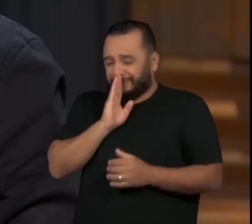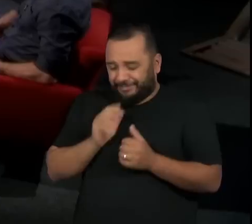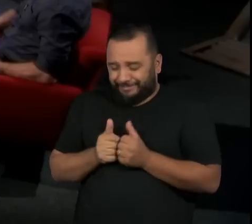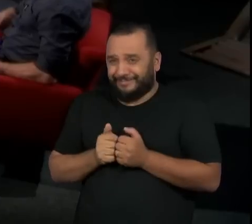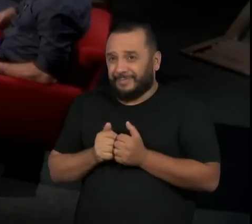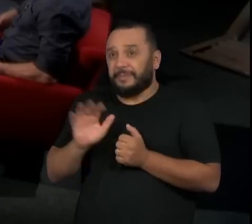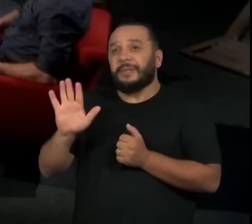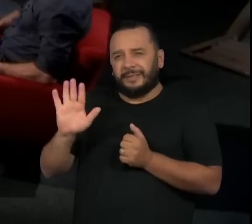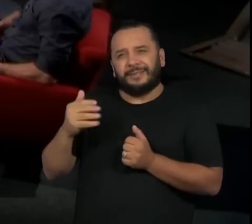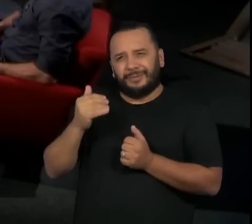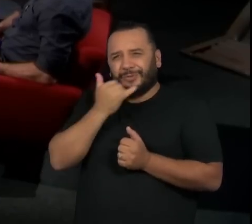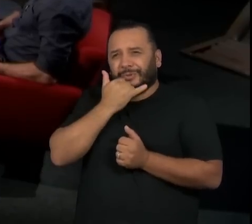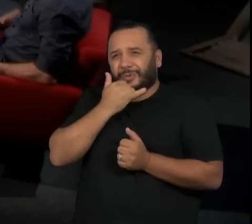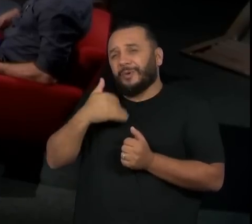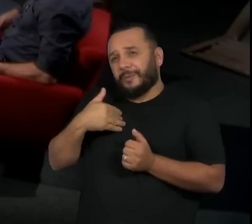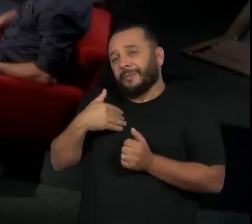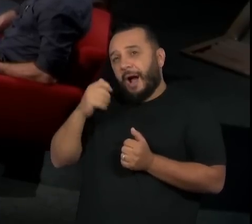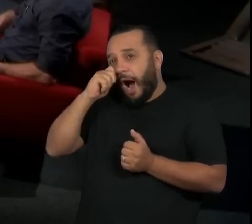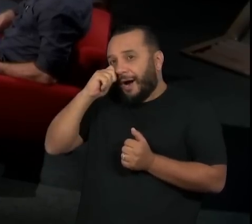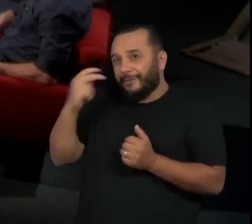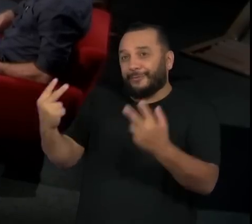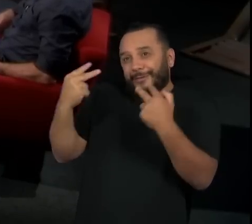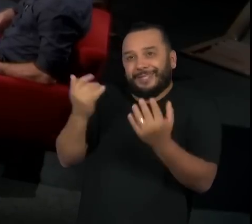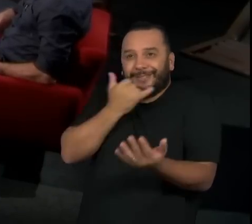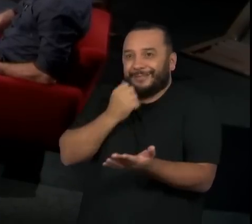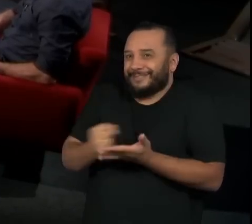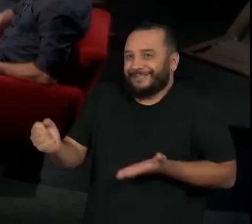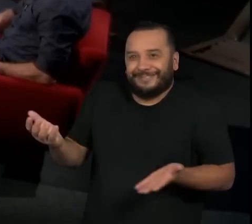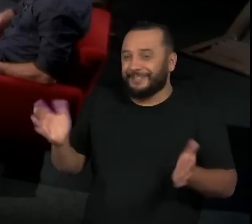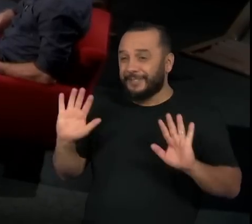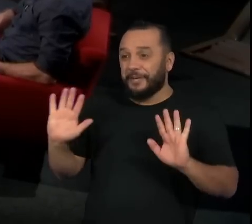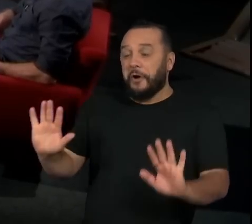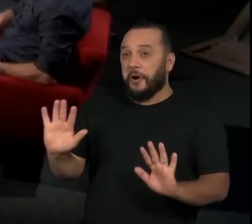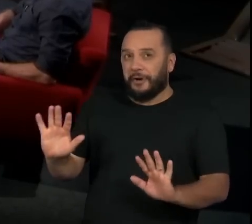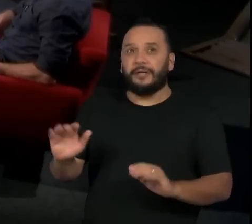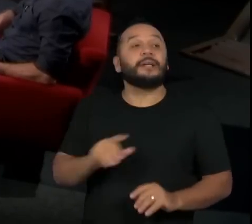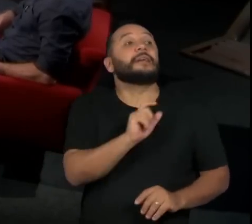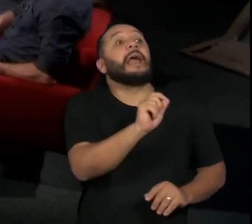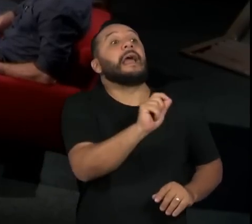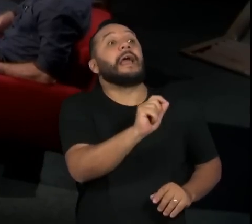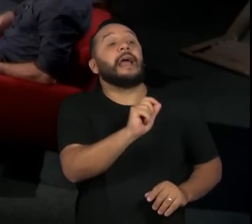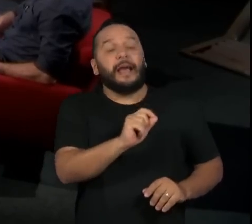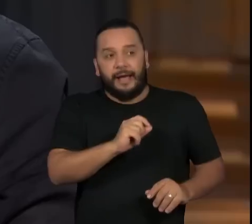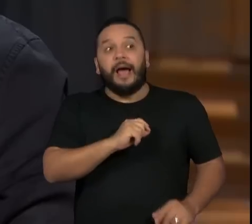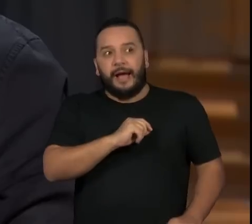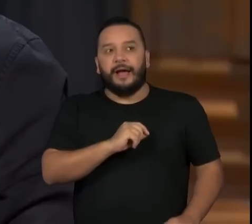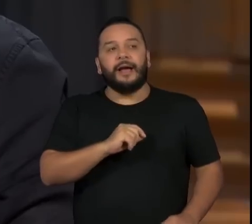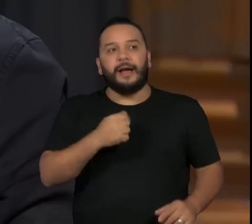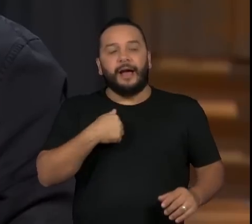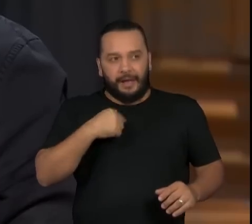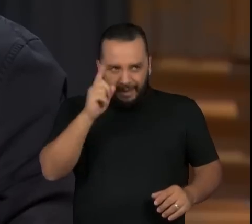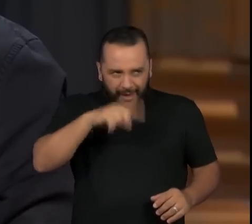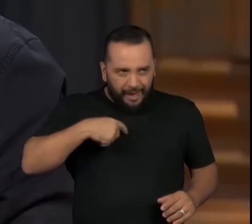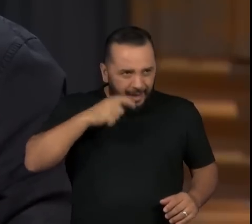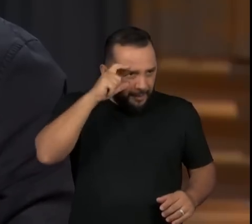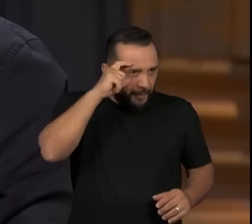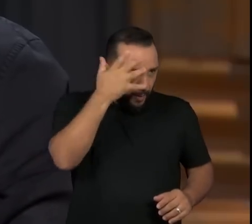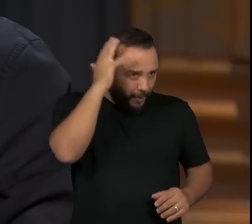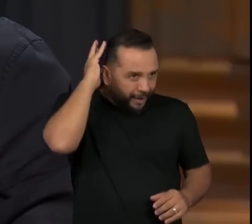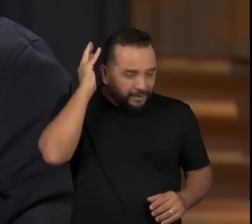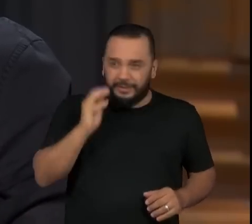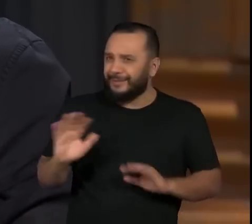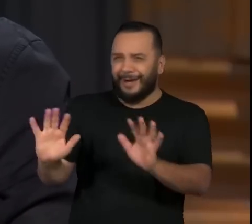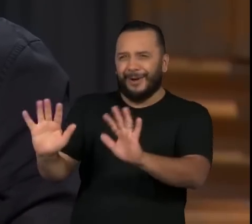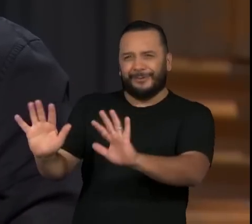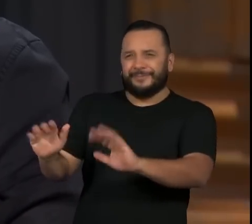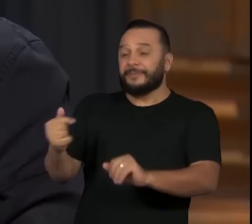é legal, porque eu gosto de fazer as coisas assim ao vivo. Isso aqui é o seguinte. Quem é? Não, é Paulo Guedes. Não é, cara. Eu coloquei um alerta crítico